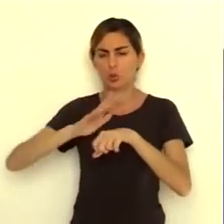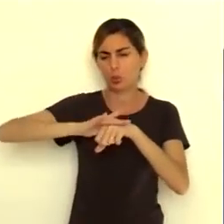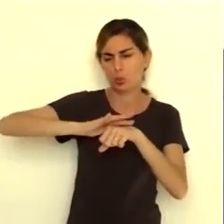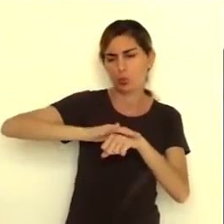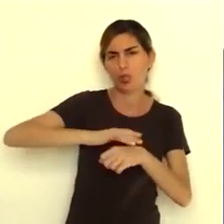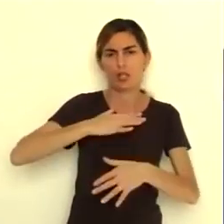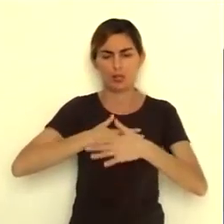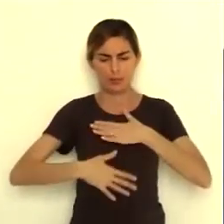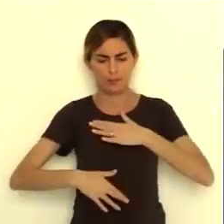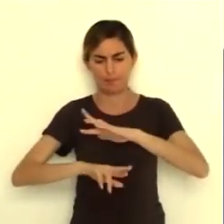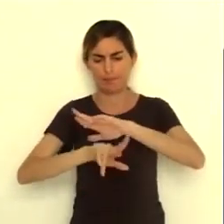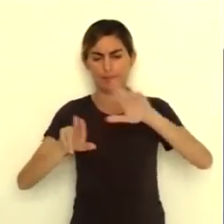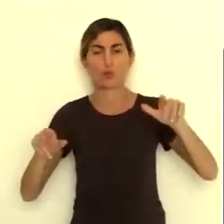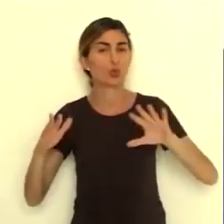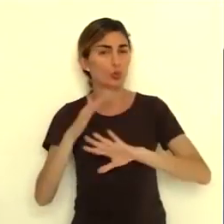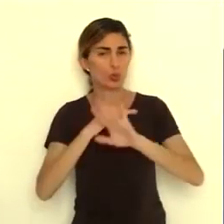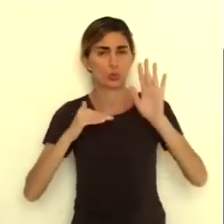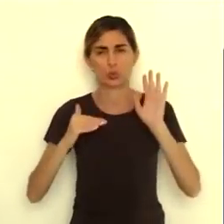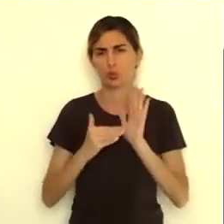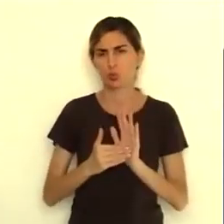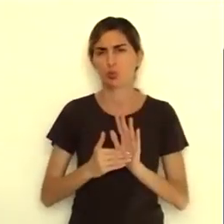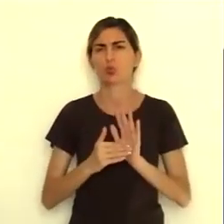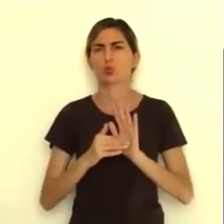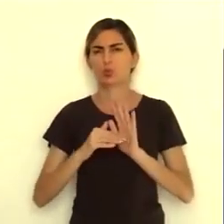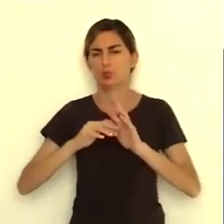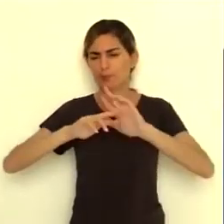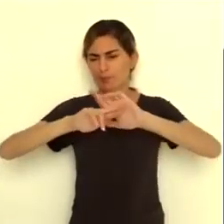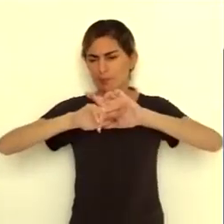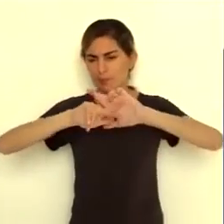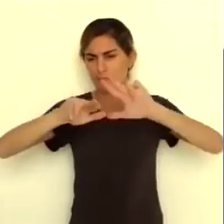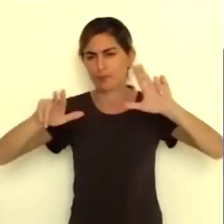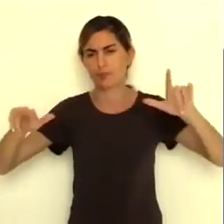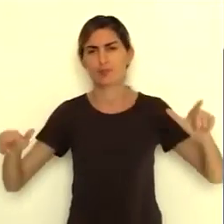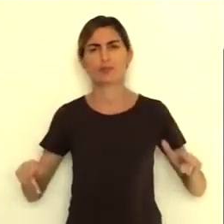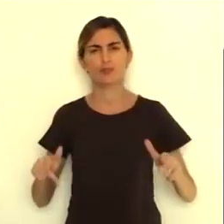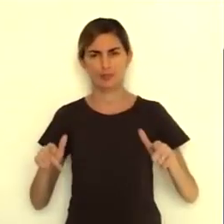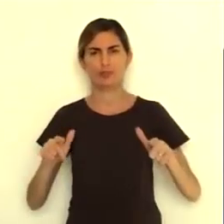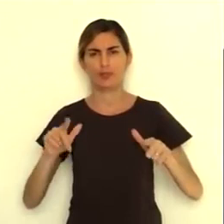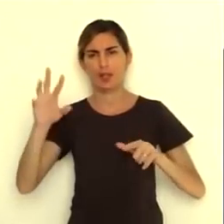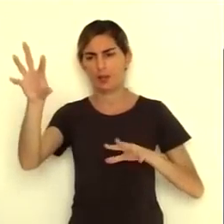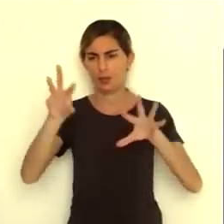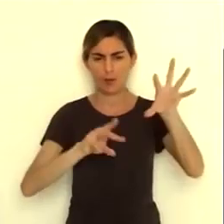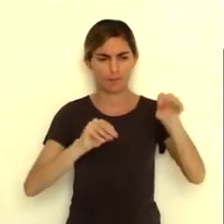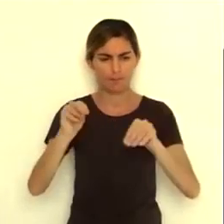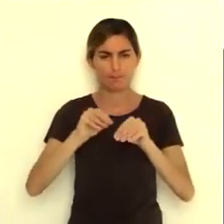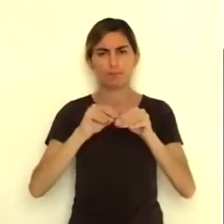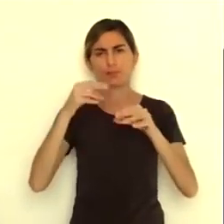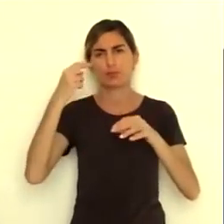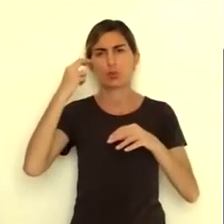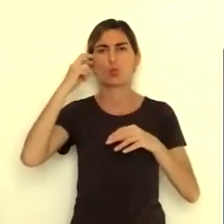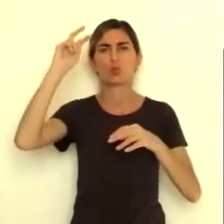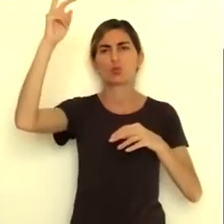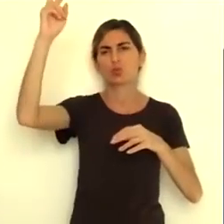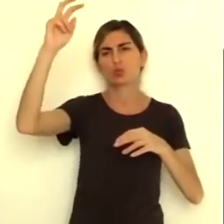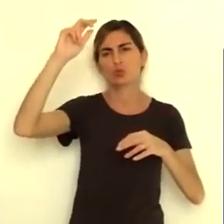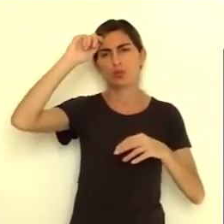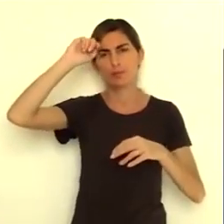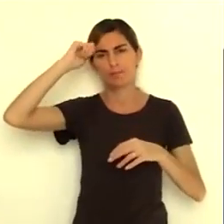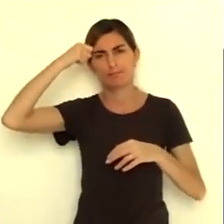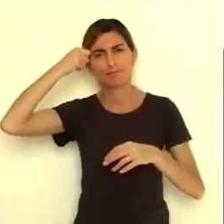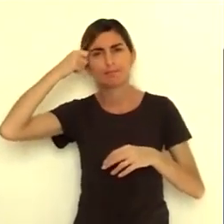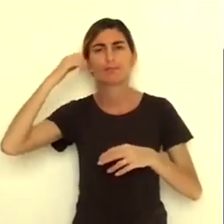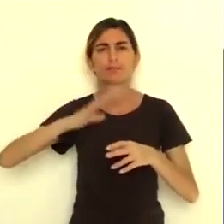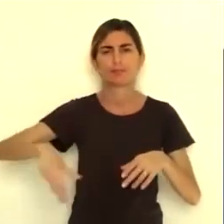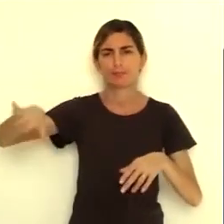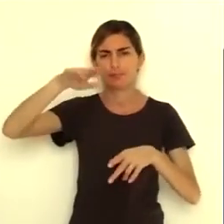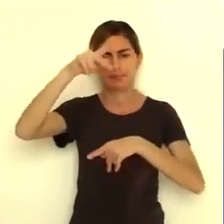deformidades, doenças e partes do corpo. Então tudo isso aí também, todos esses aspectos foram sendo assimilados pela cultura